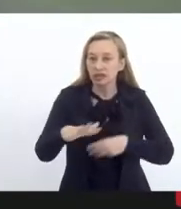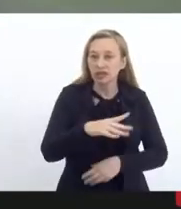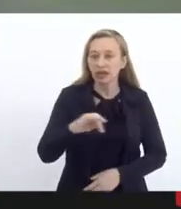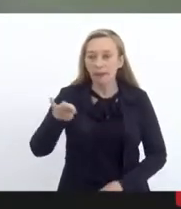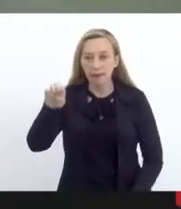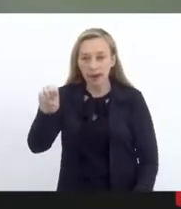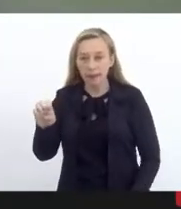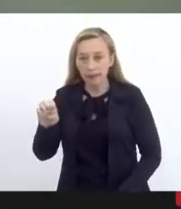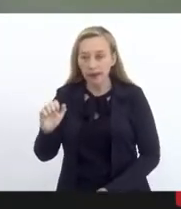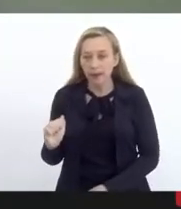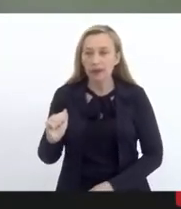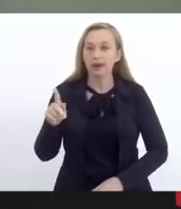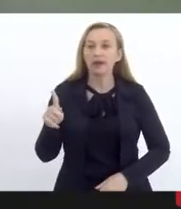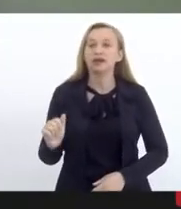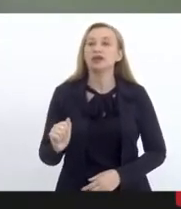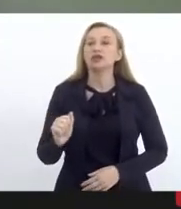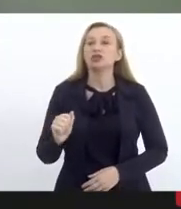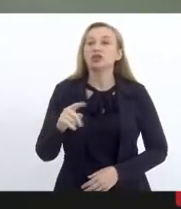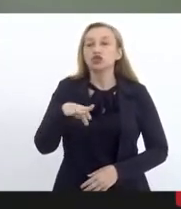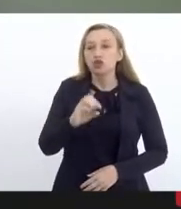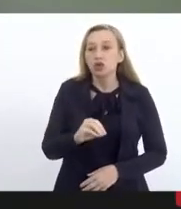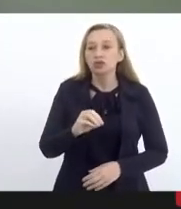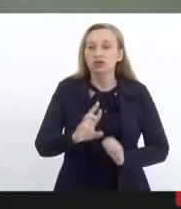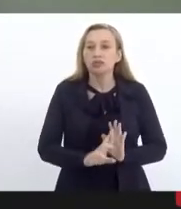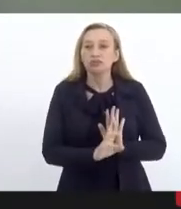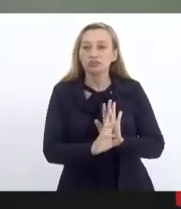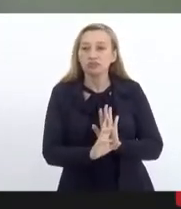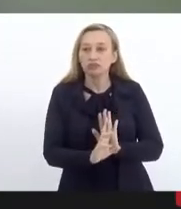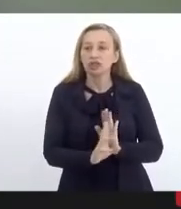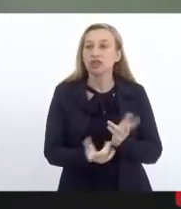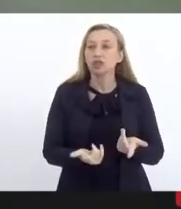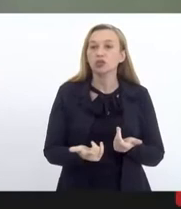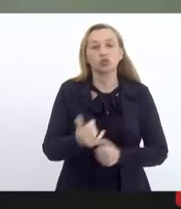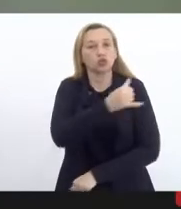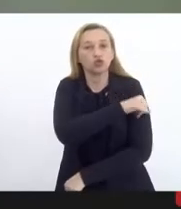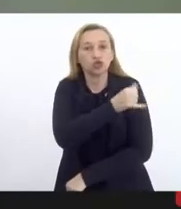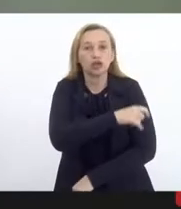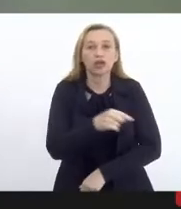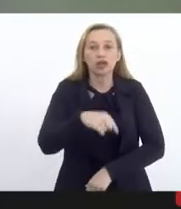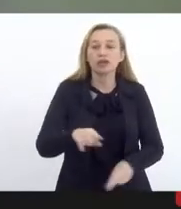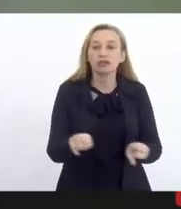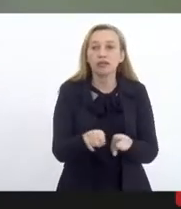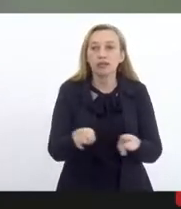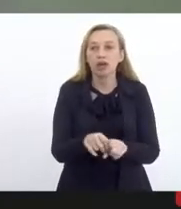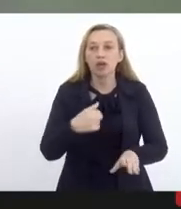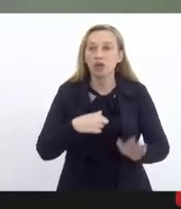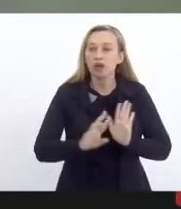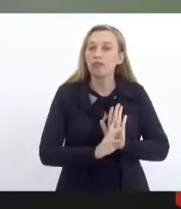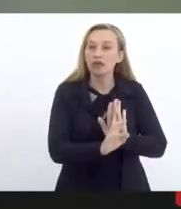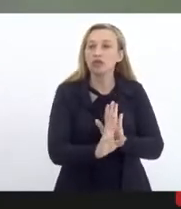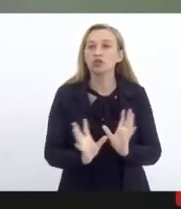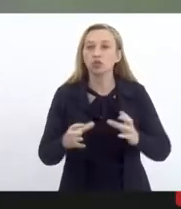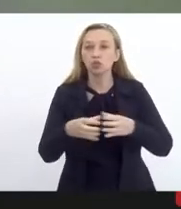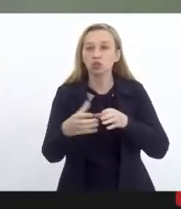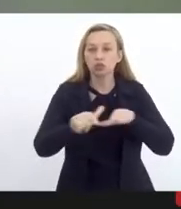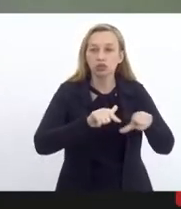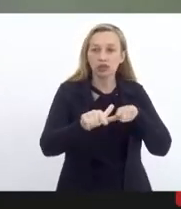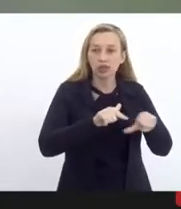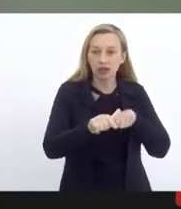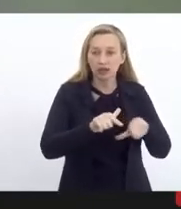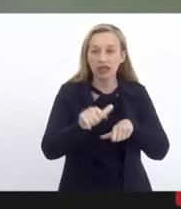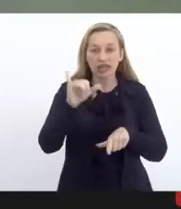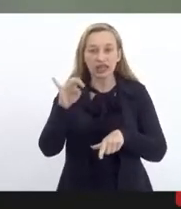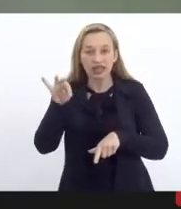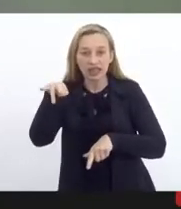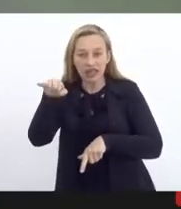Embrapa Solos, que está presente no Rio de Janeiro. E aqui também eu represento o grupo de trabalho